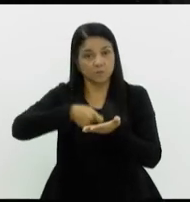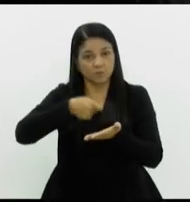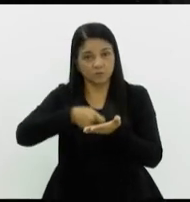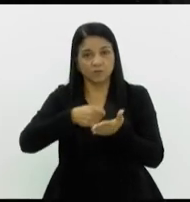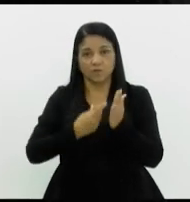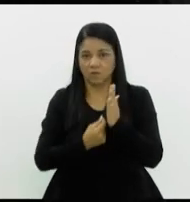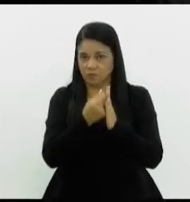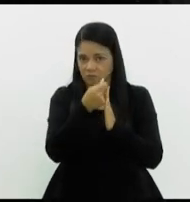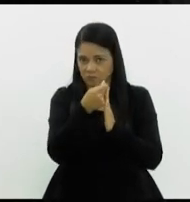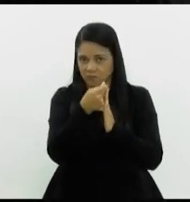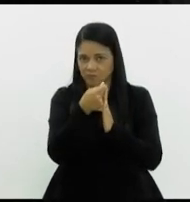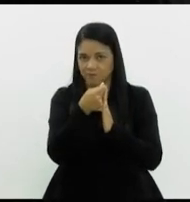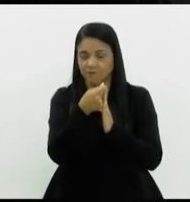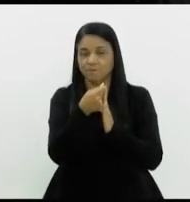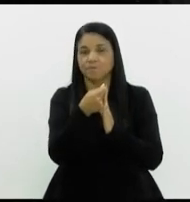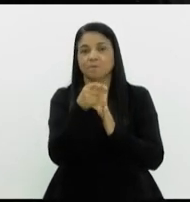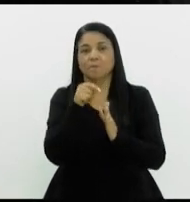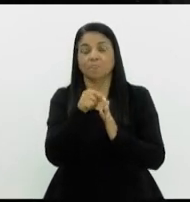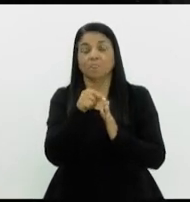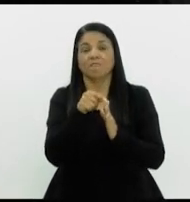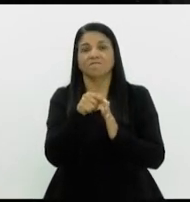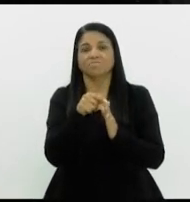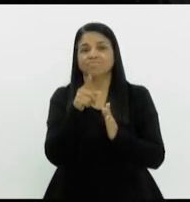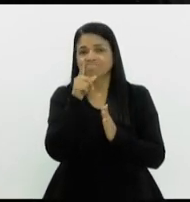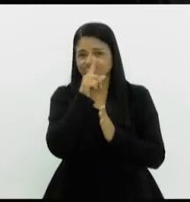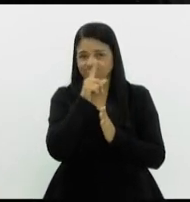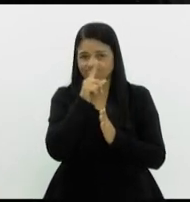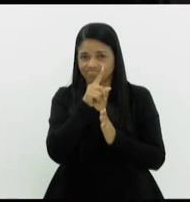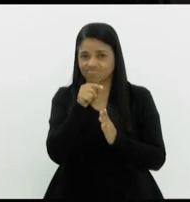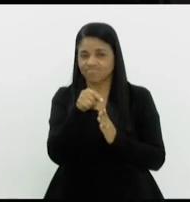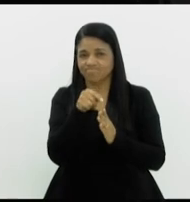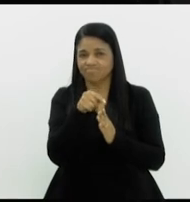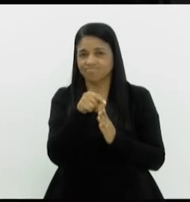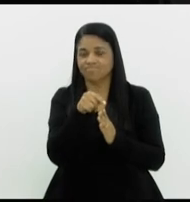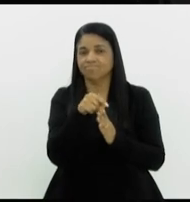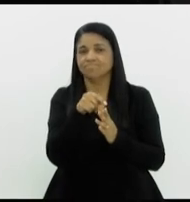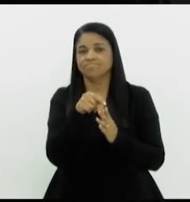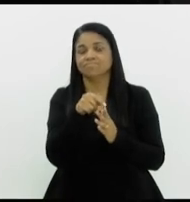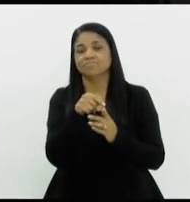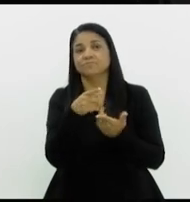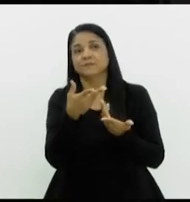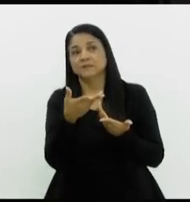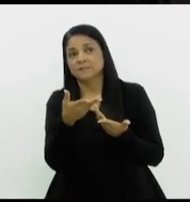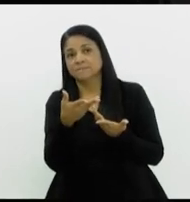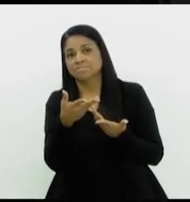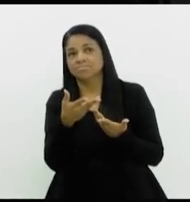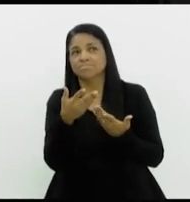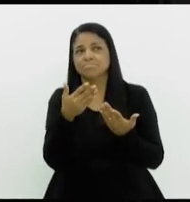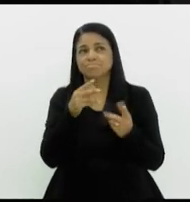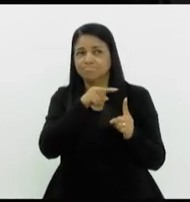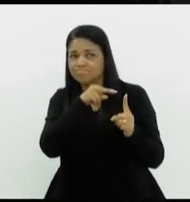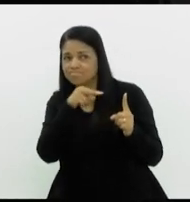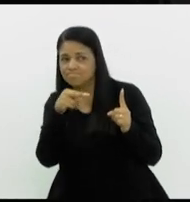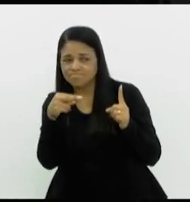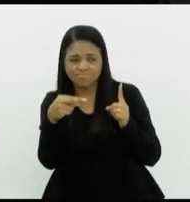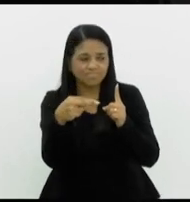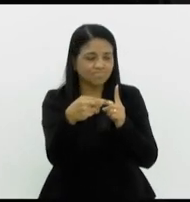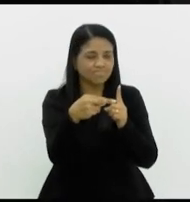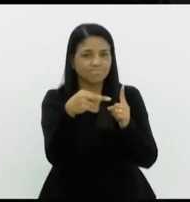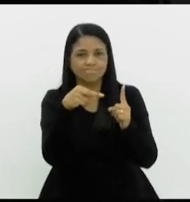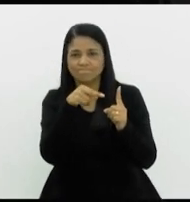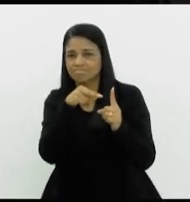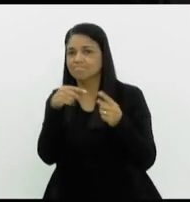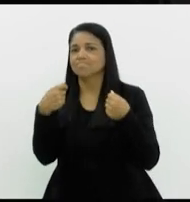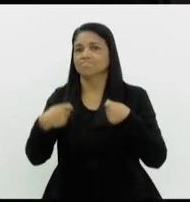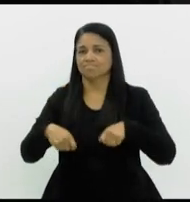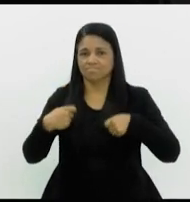orçamento. Essa lacuna promete a estabilidade e a previsibilidade necessárias para